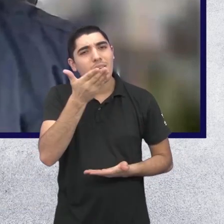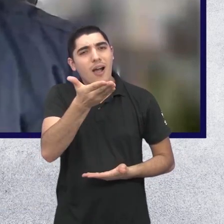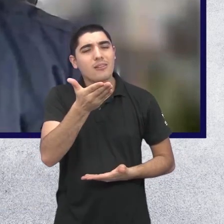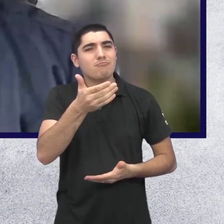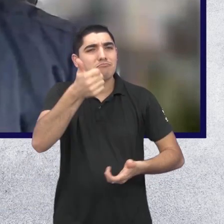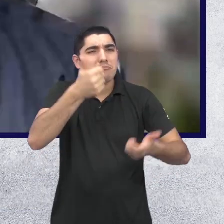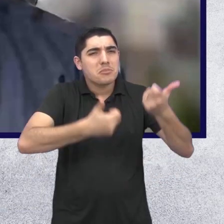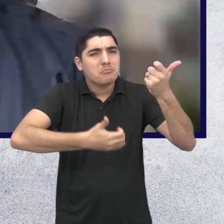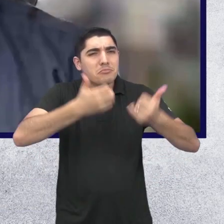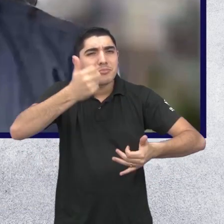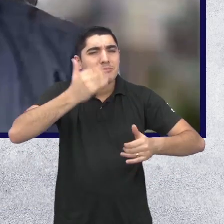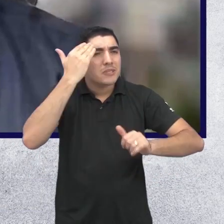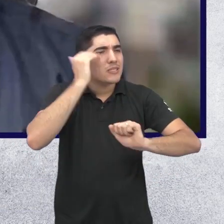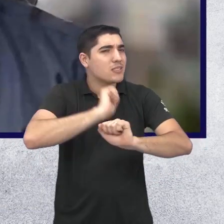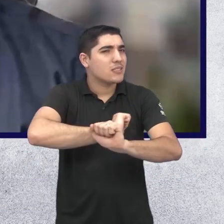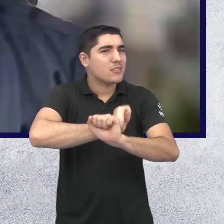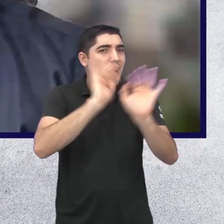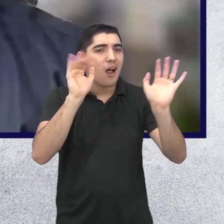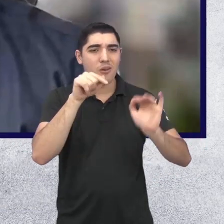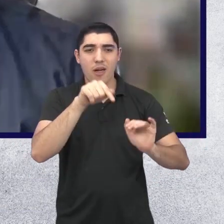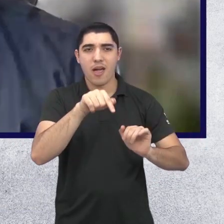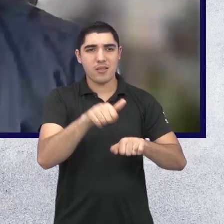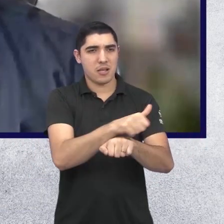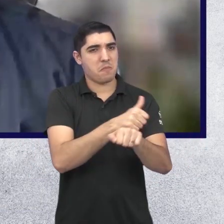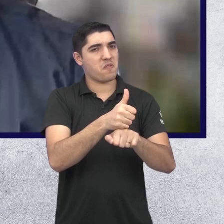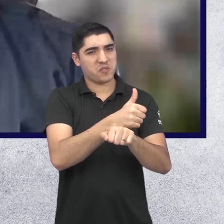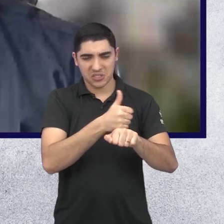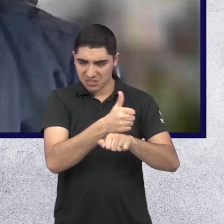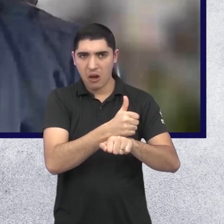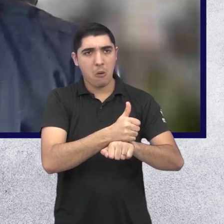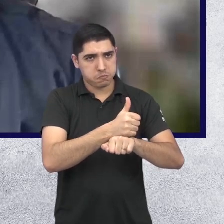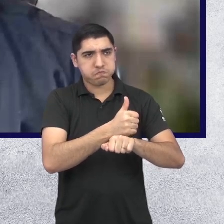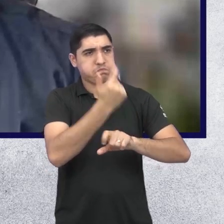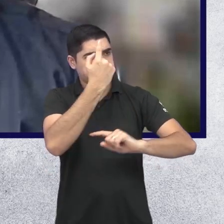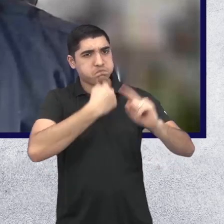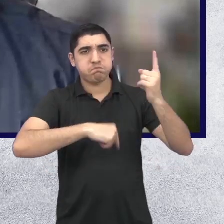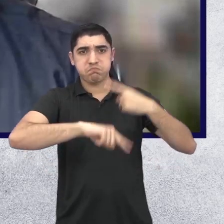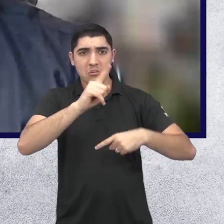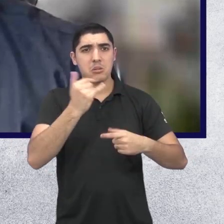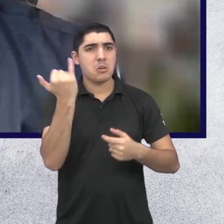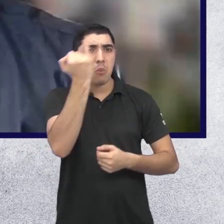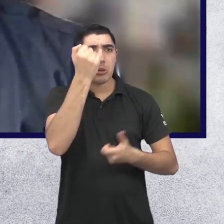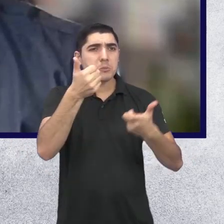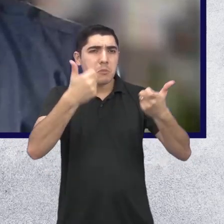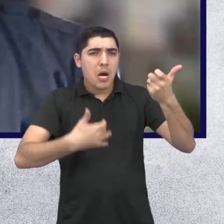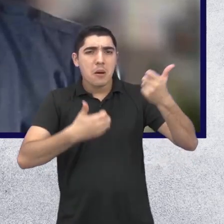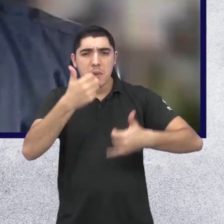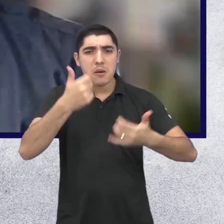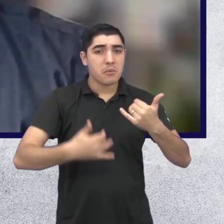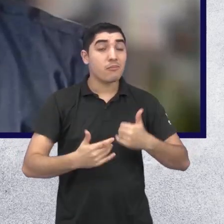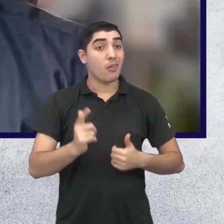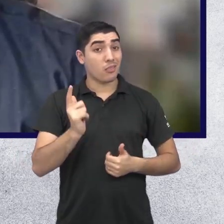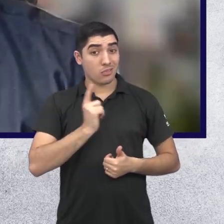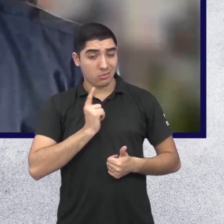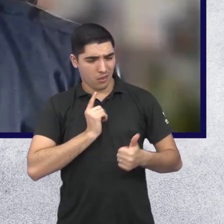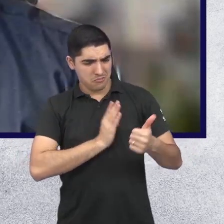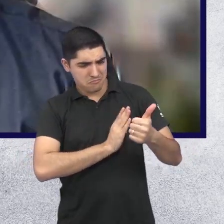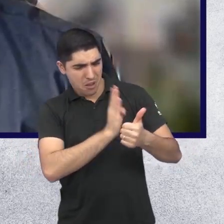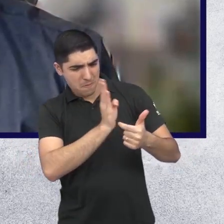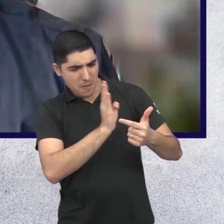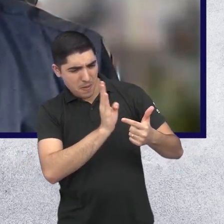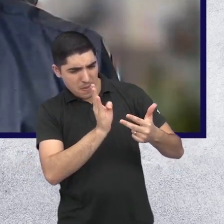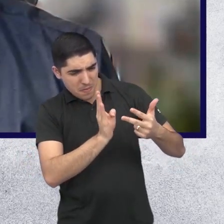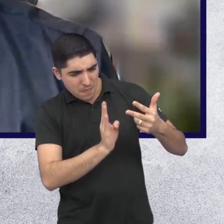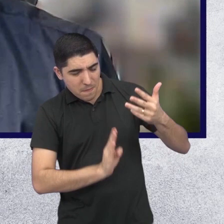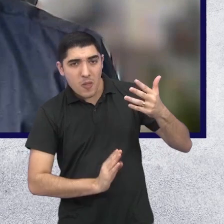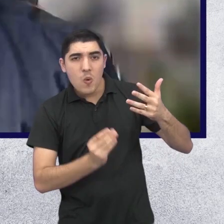por esclarecer essa profissão aí tão promissora, né, esclarecer tantas coisas importantes, ou seja, tem uma vastidão, né,